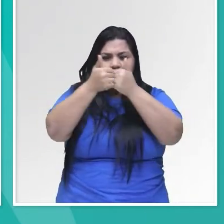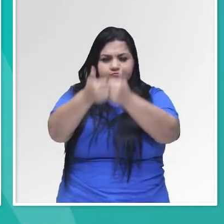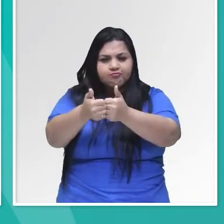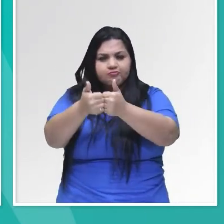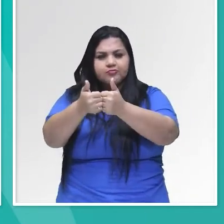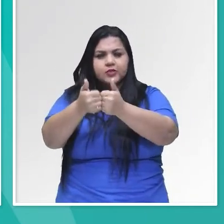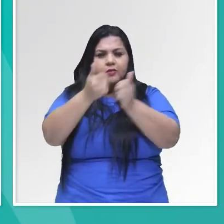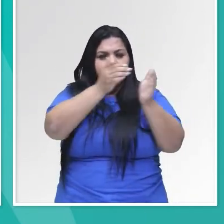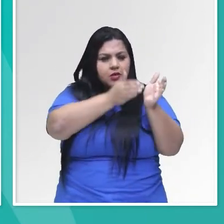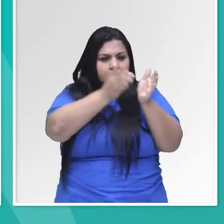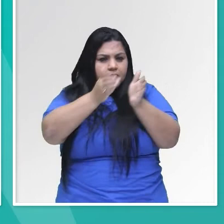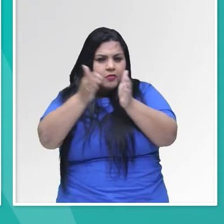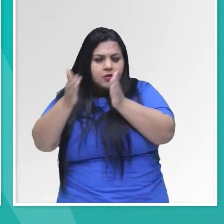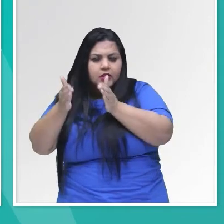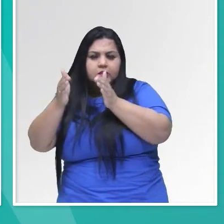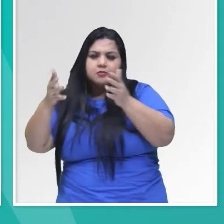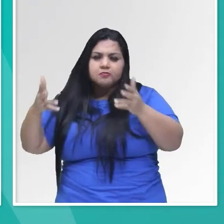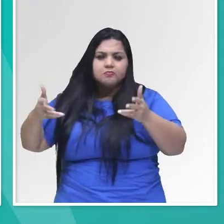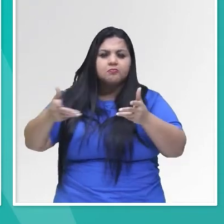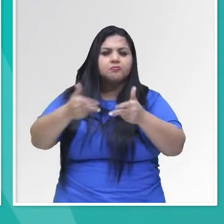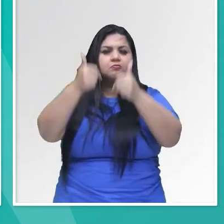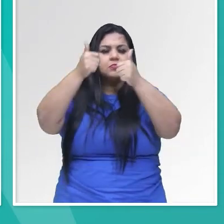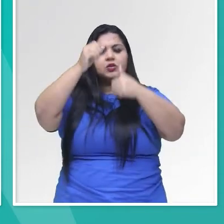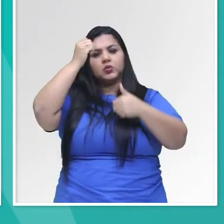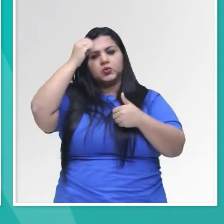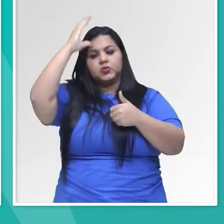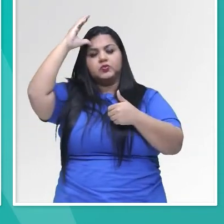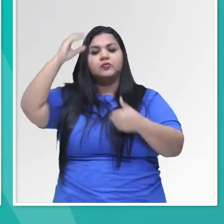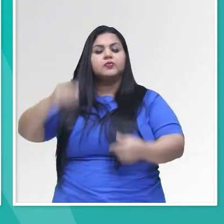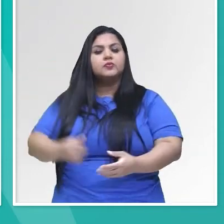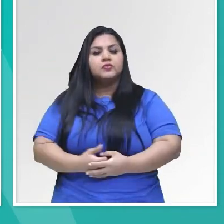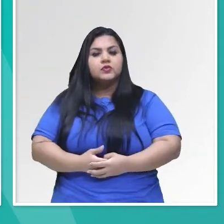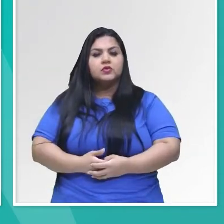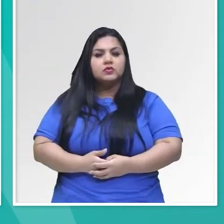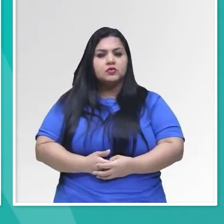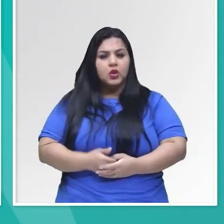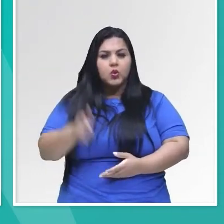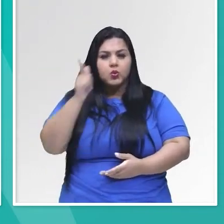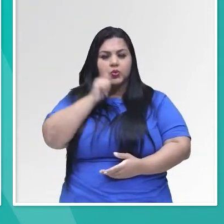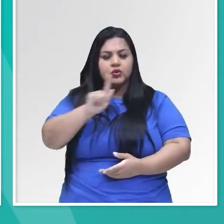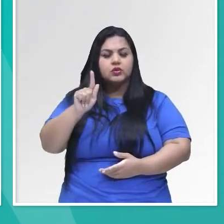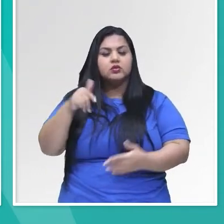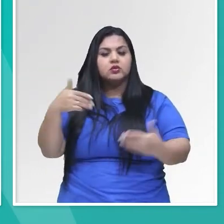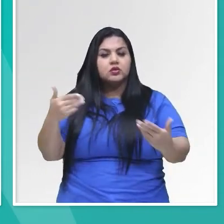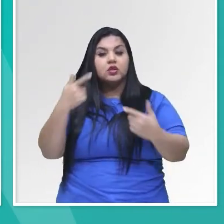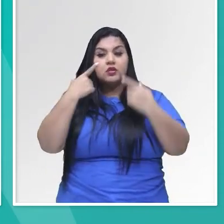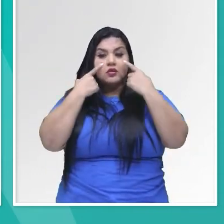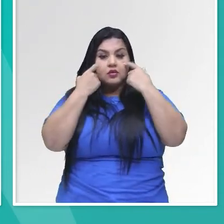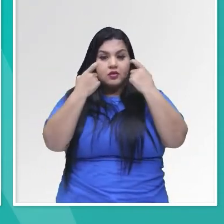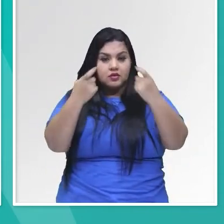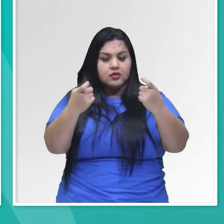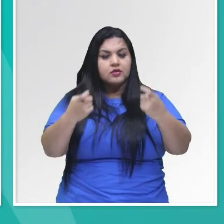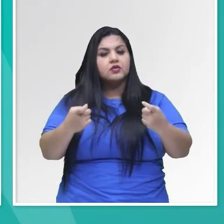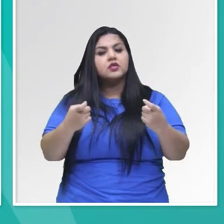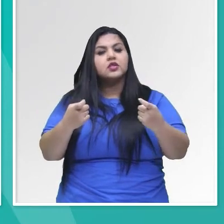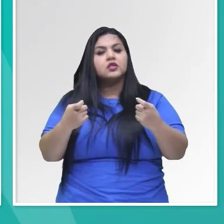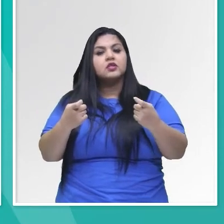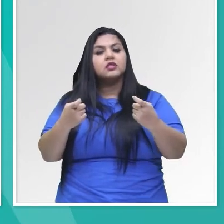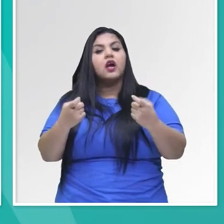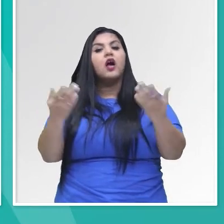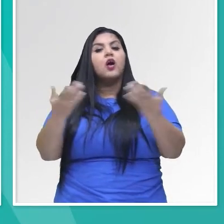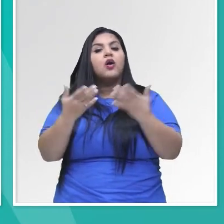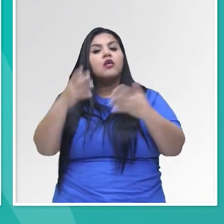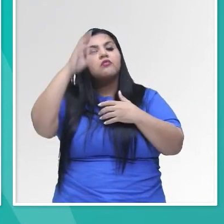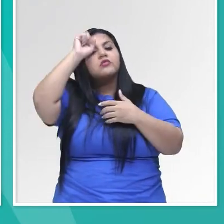passo a passo, para você aperfeiçoar os conhecimentos, tá? Está conseguindo? Então, olha que interessante. Vamos fixar o seguinte agora.